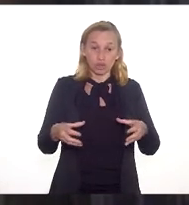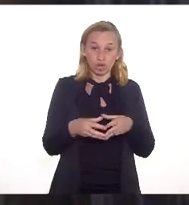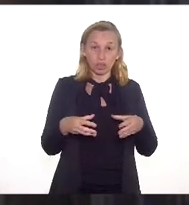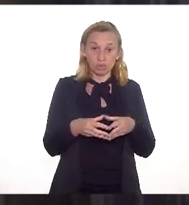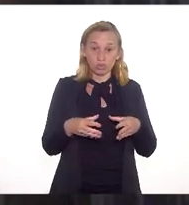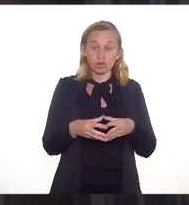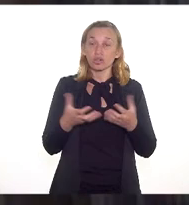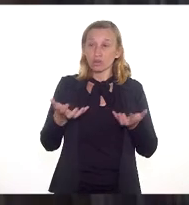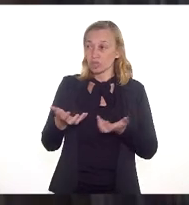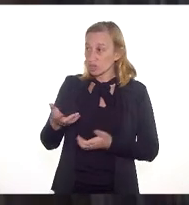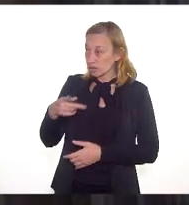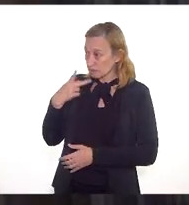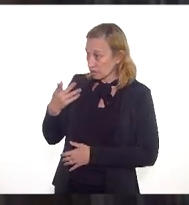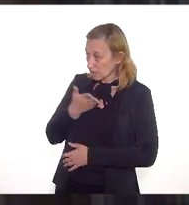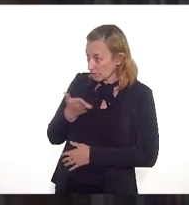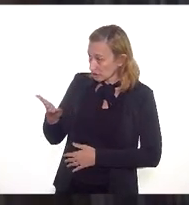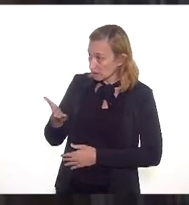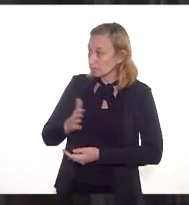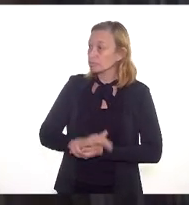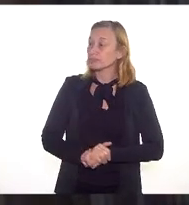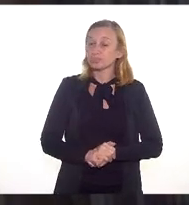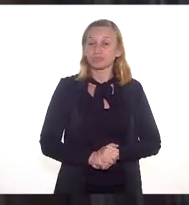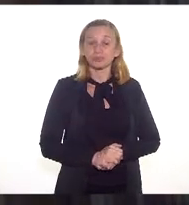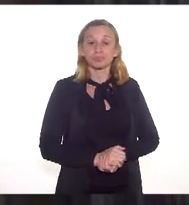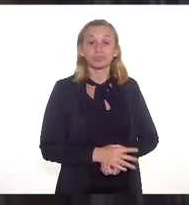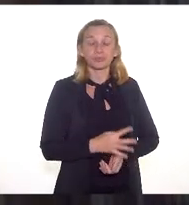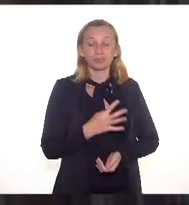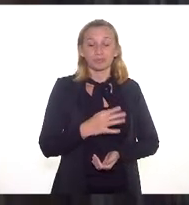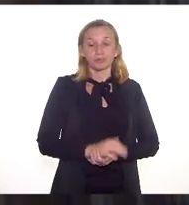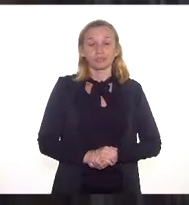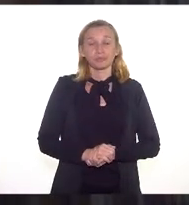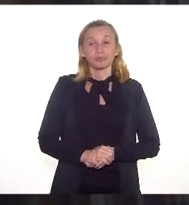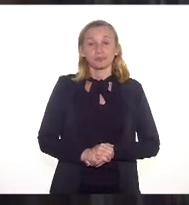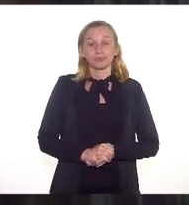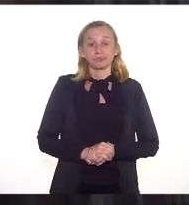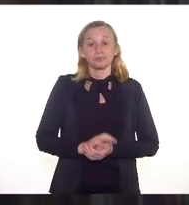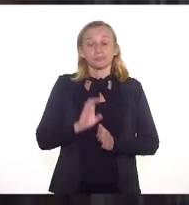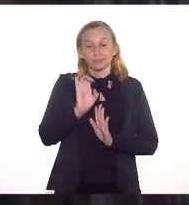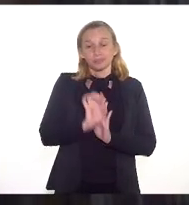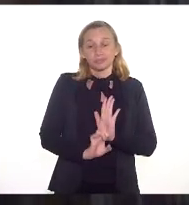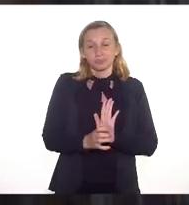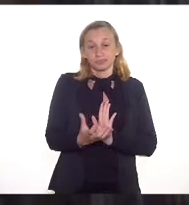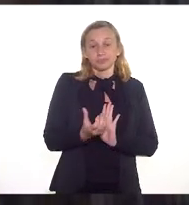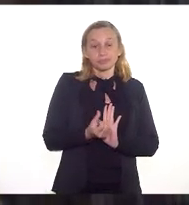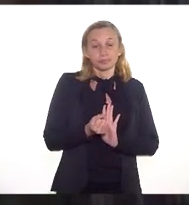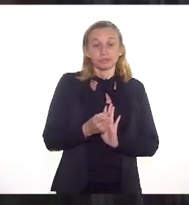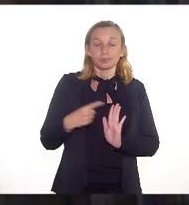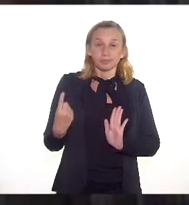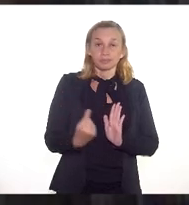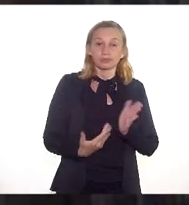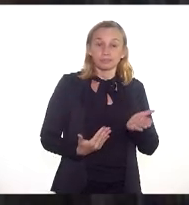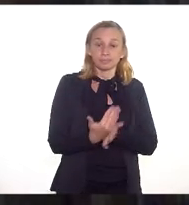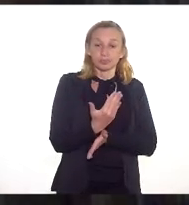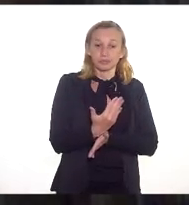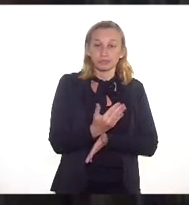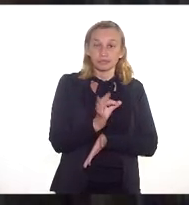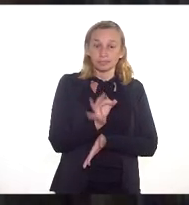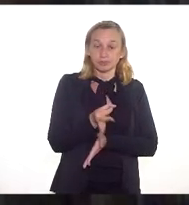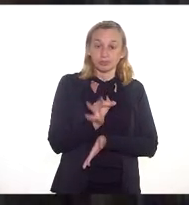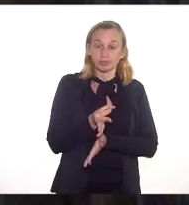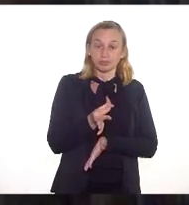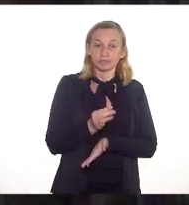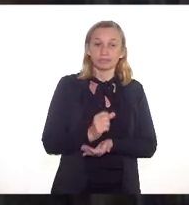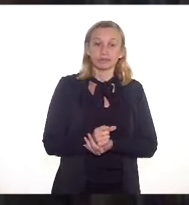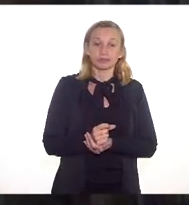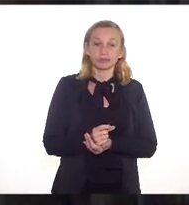ponderações que eu gostaria que fosse reconsiderado essas emendas e a gente aprovar exatamente o